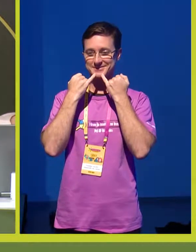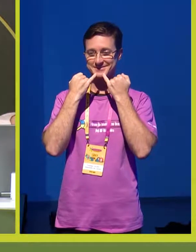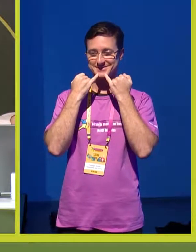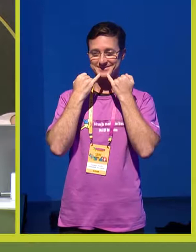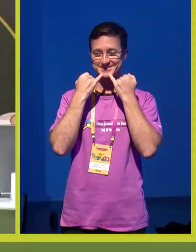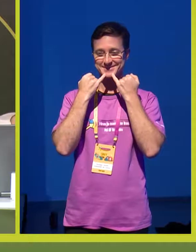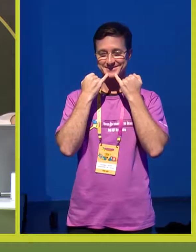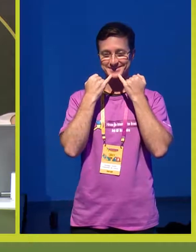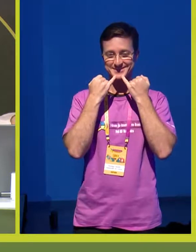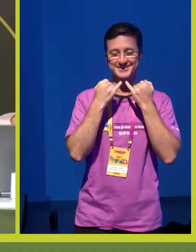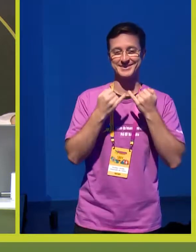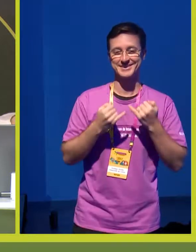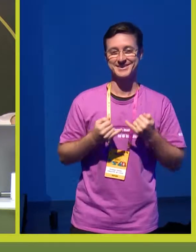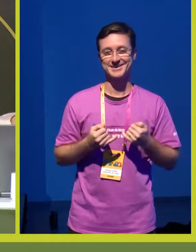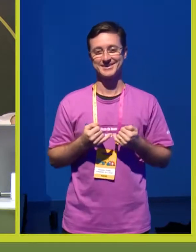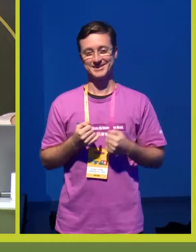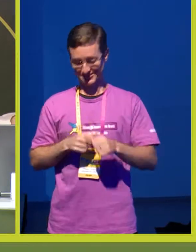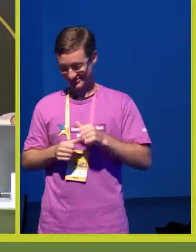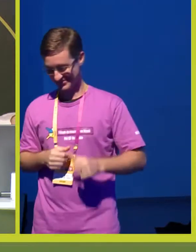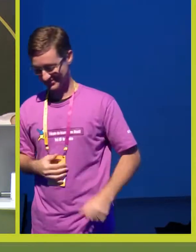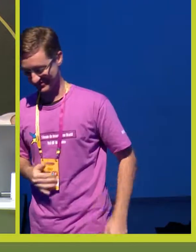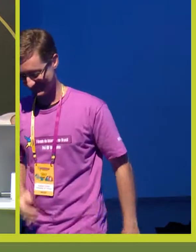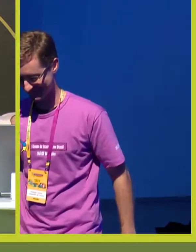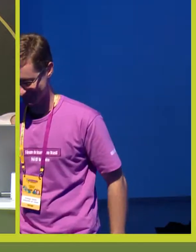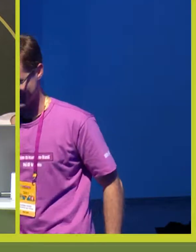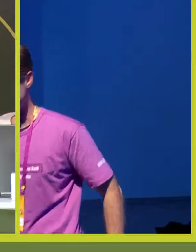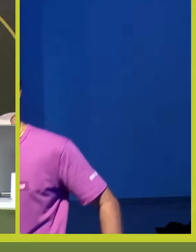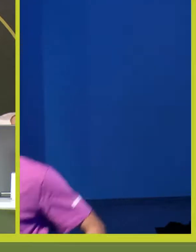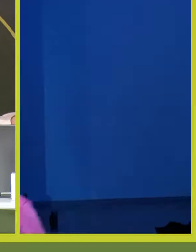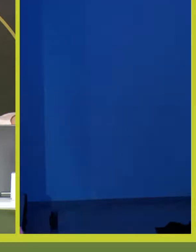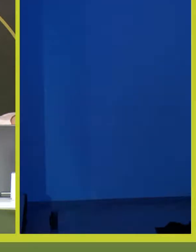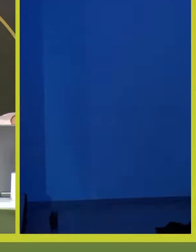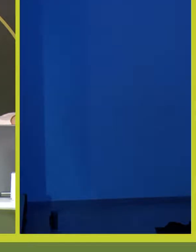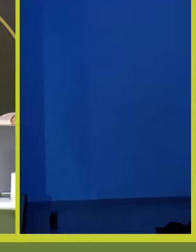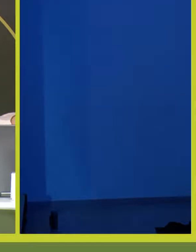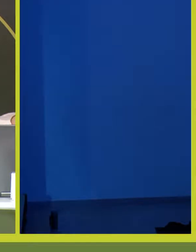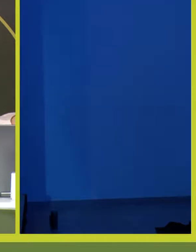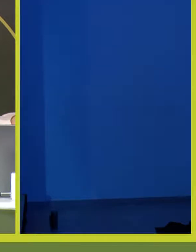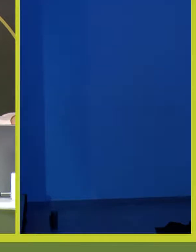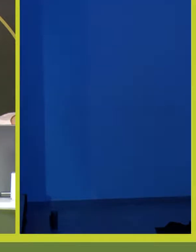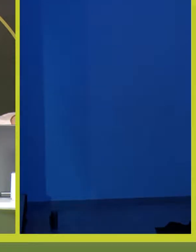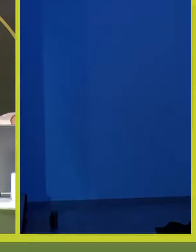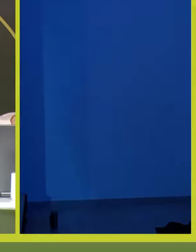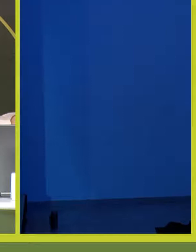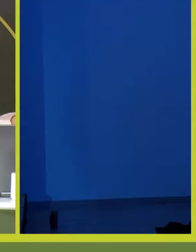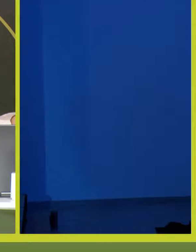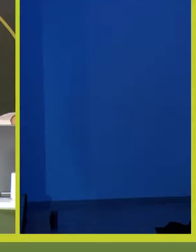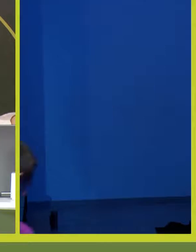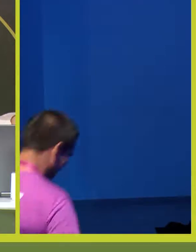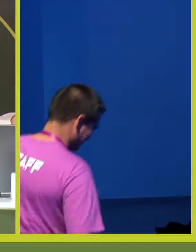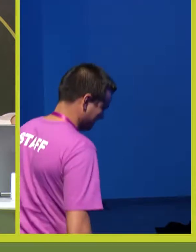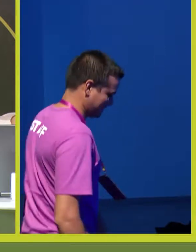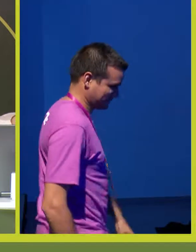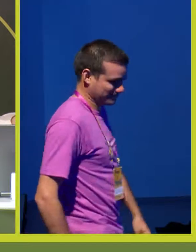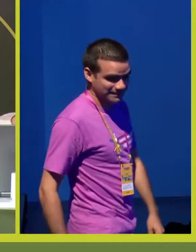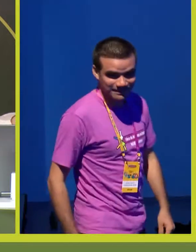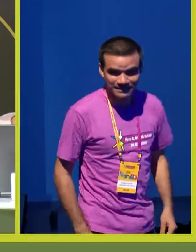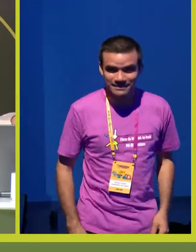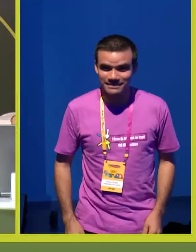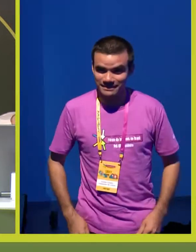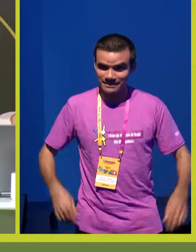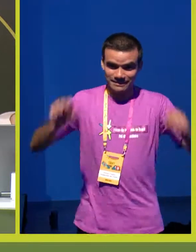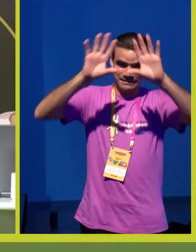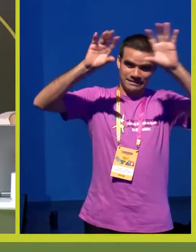sobre a prática do crime passou a ser armazenada em nuvem. Foram muitos anos para a gente conseguir acesso às nuvens,